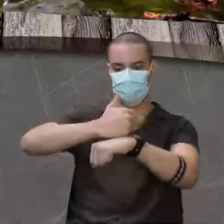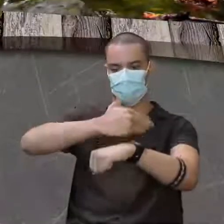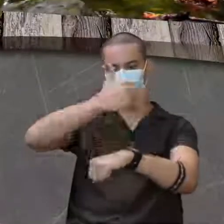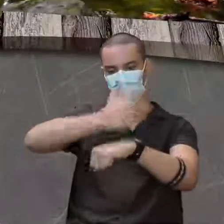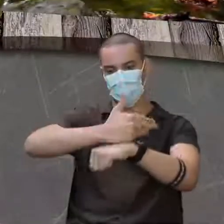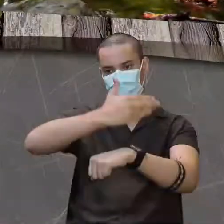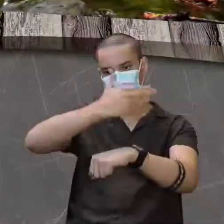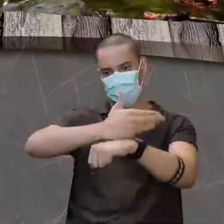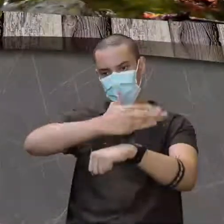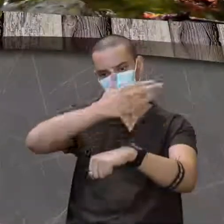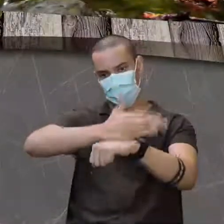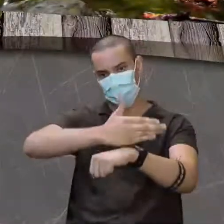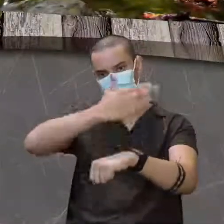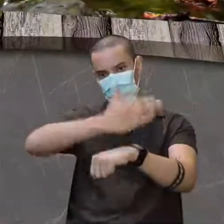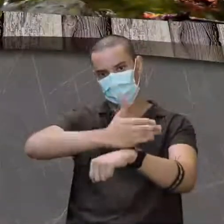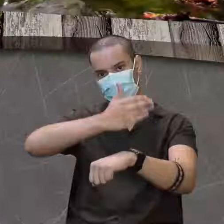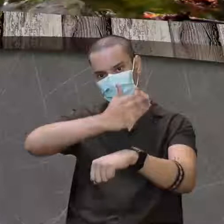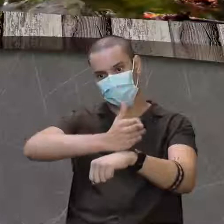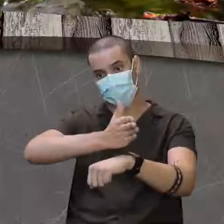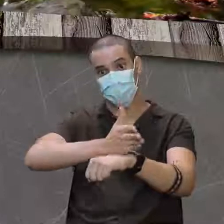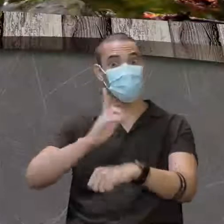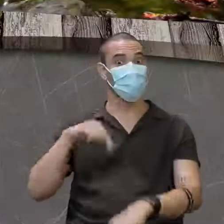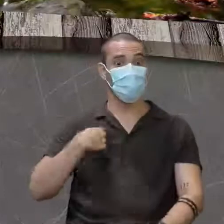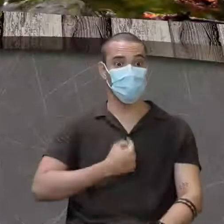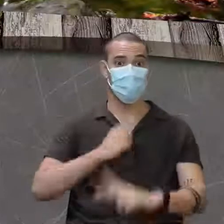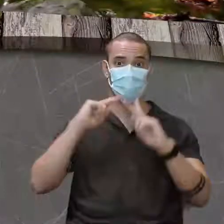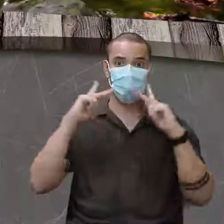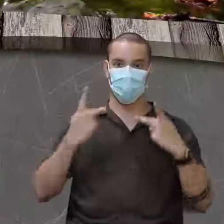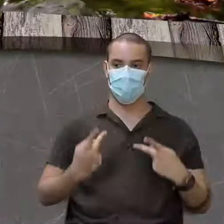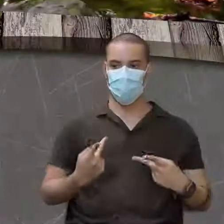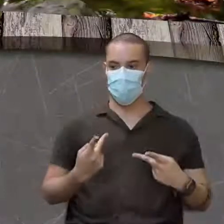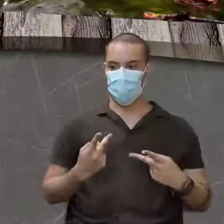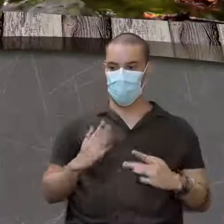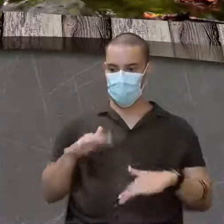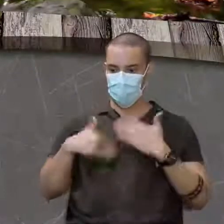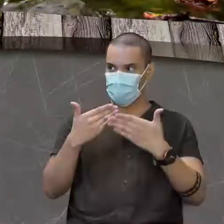O nosso desenvolvimento humano, ele é